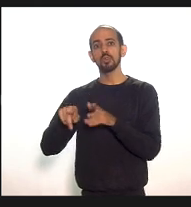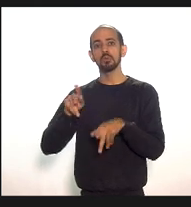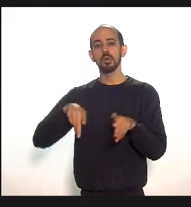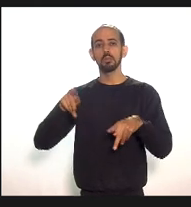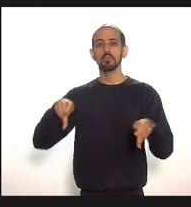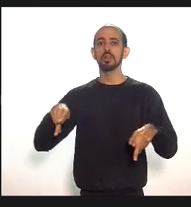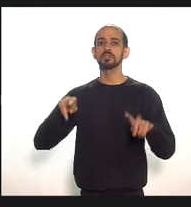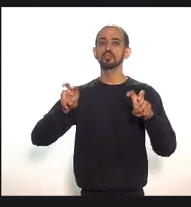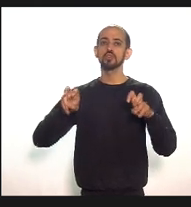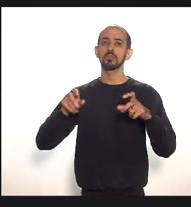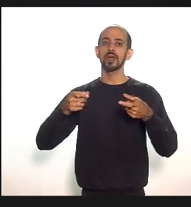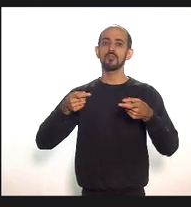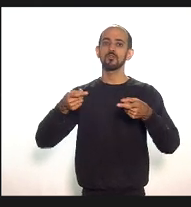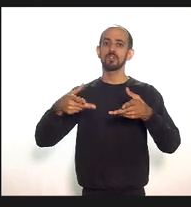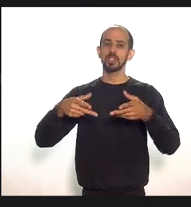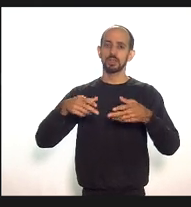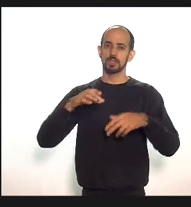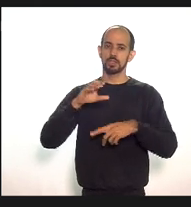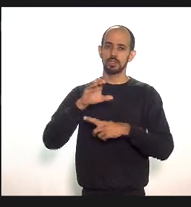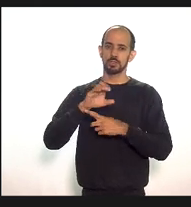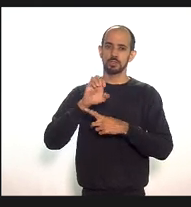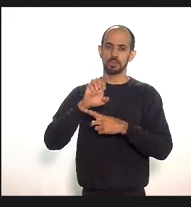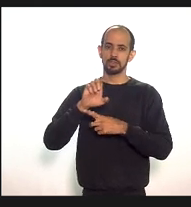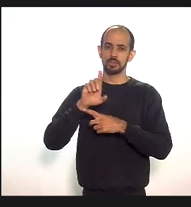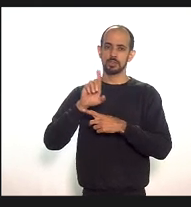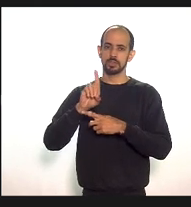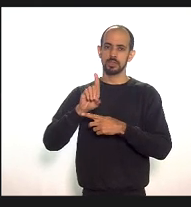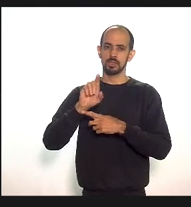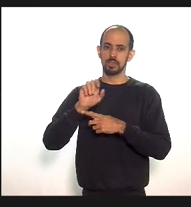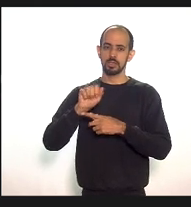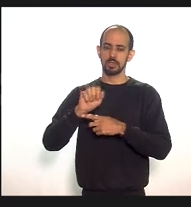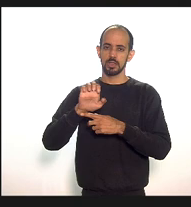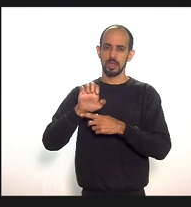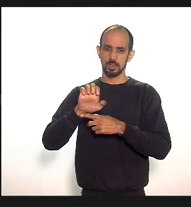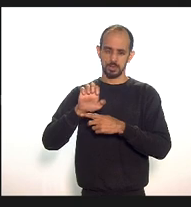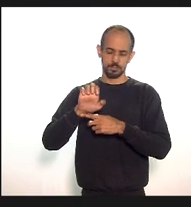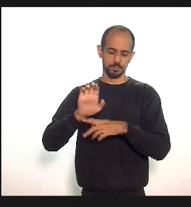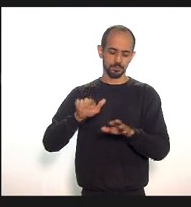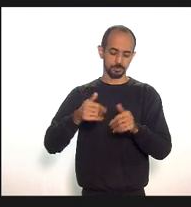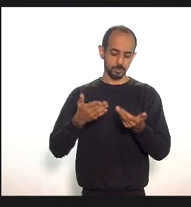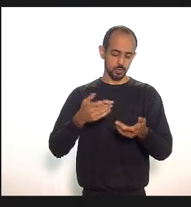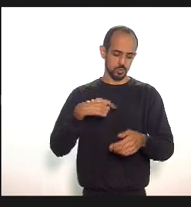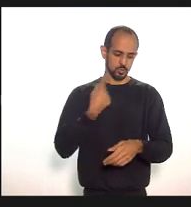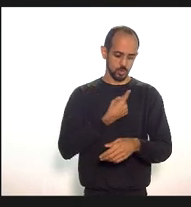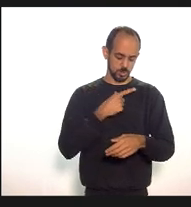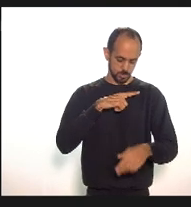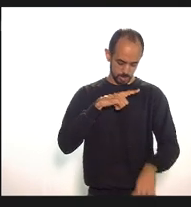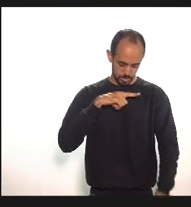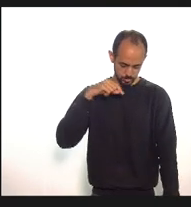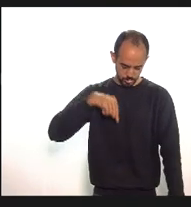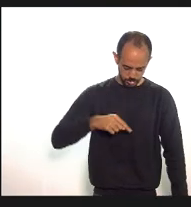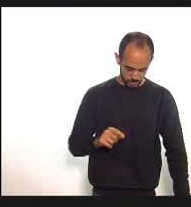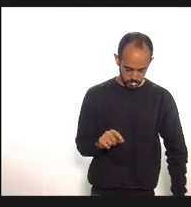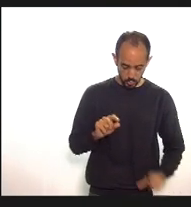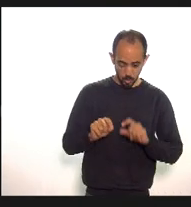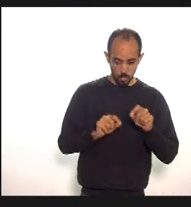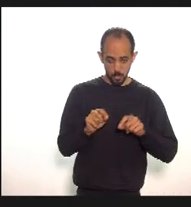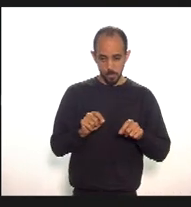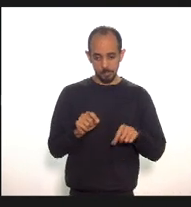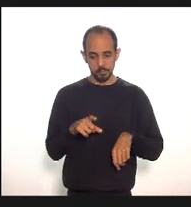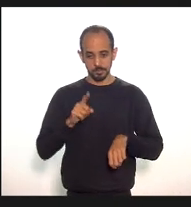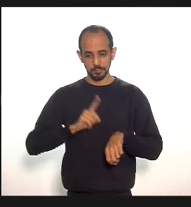Cedae fora isso se o presidente nós temos aqui é porque naquele momento